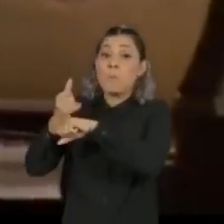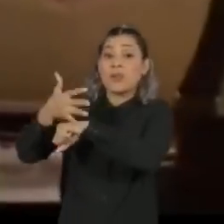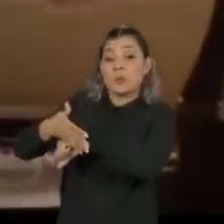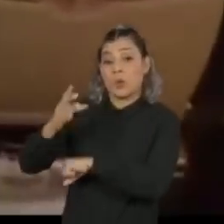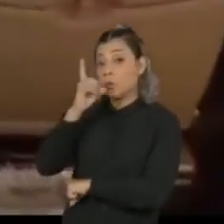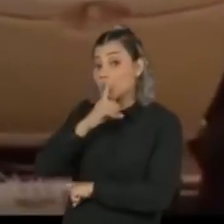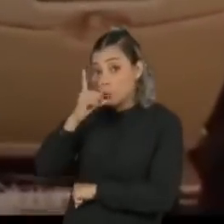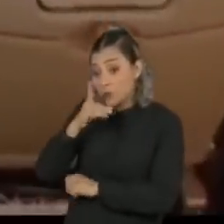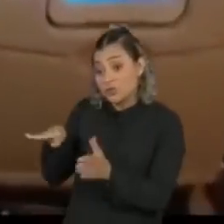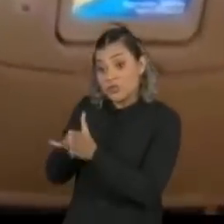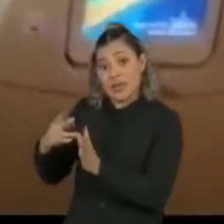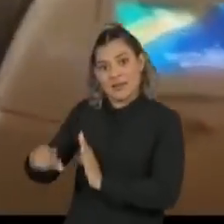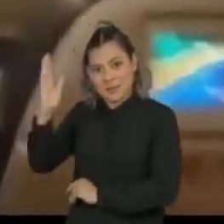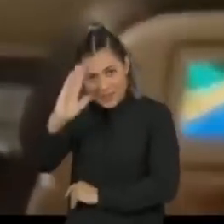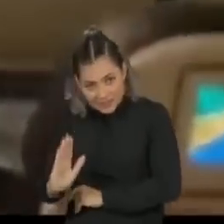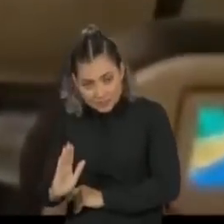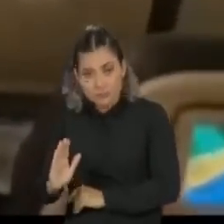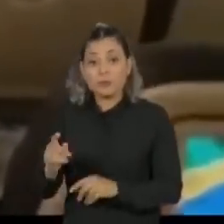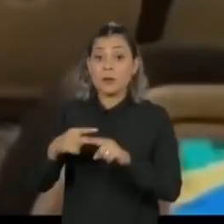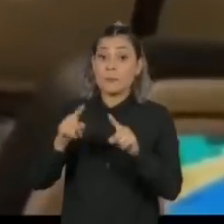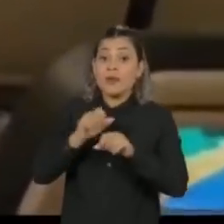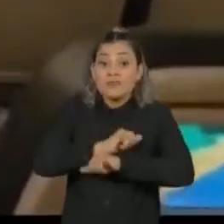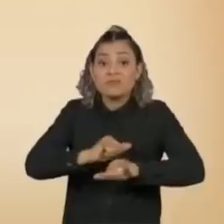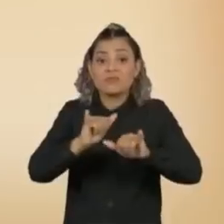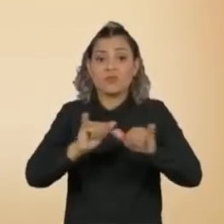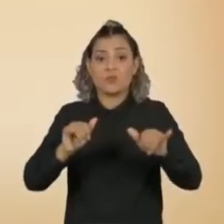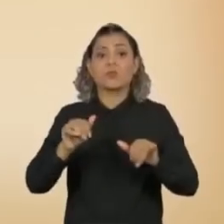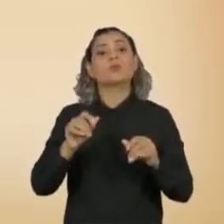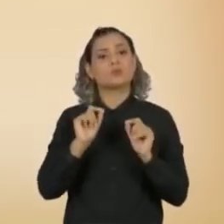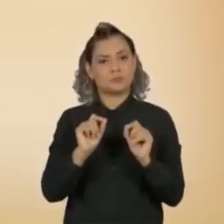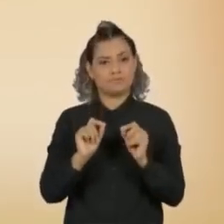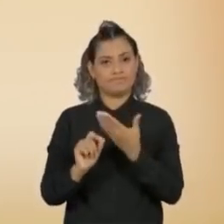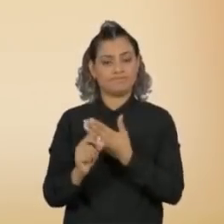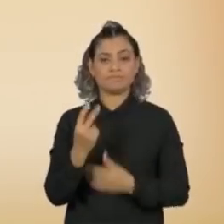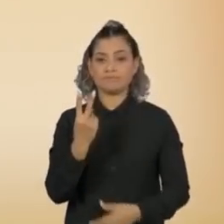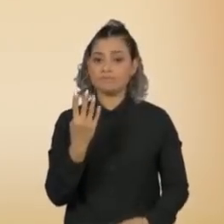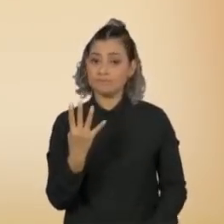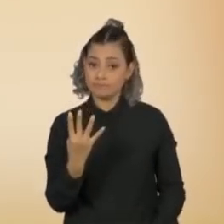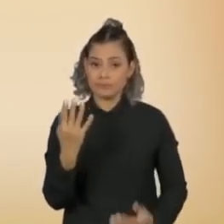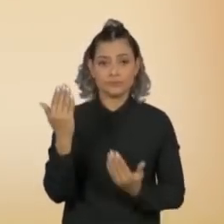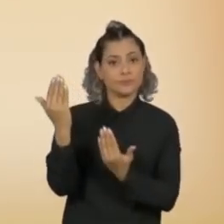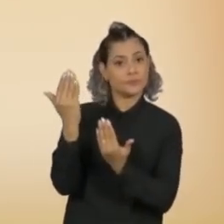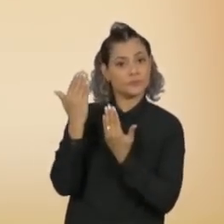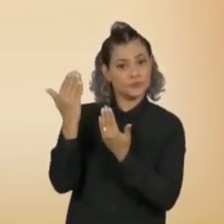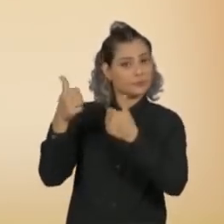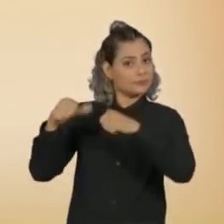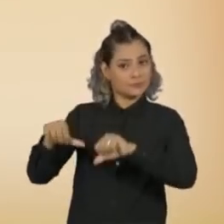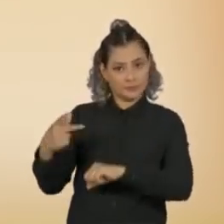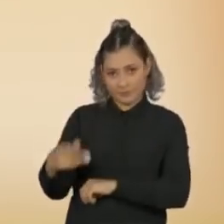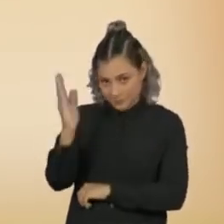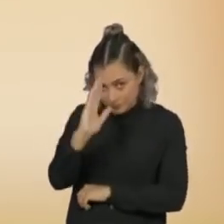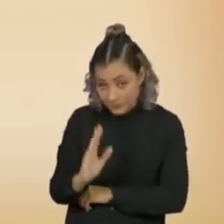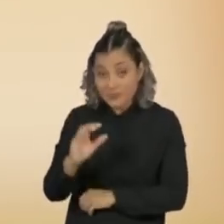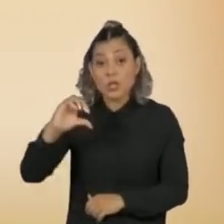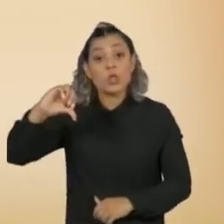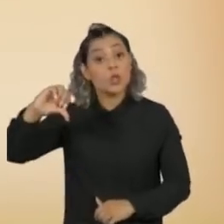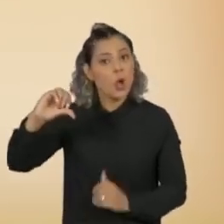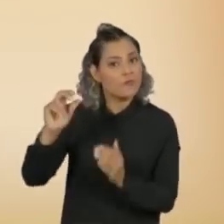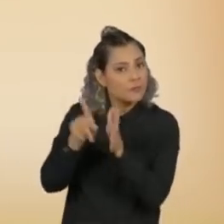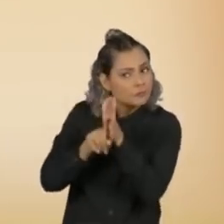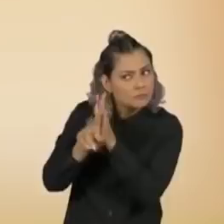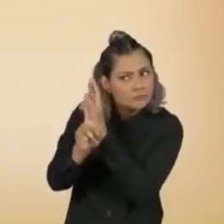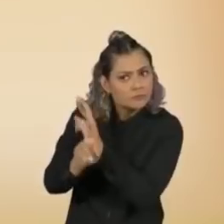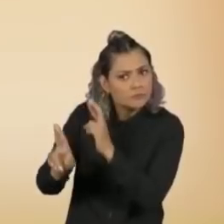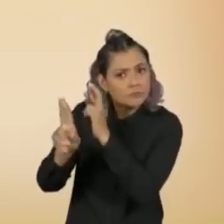novo coronavírus, os últimos números do Ministério da Saúde se mantêm. 24 casos suspeitos descartados e 9 monitorados